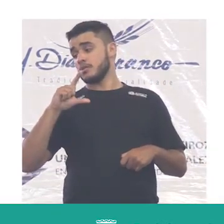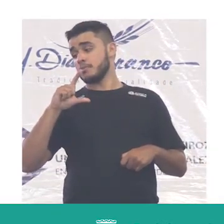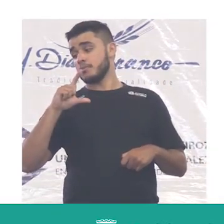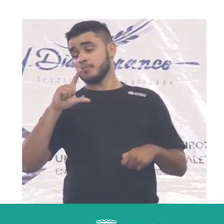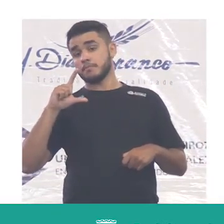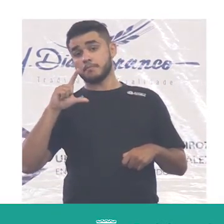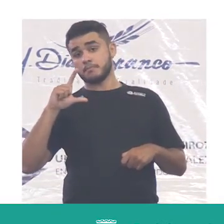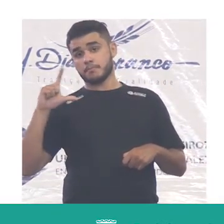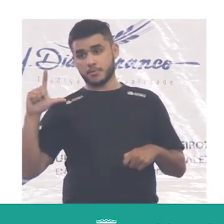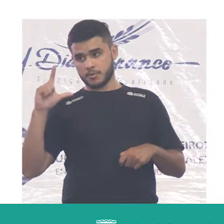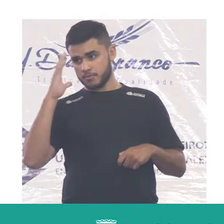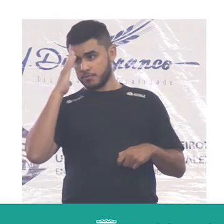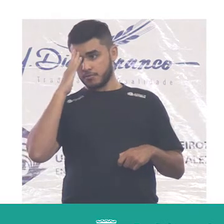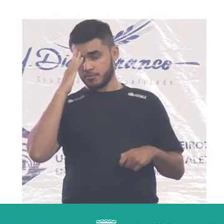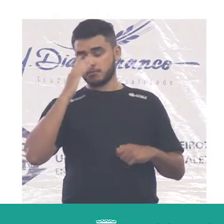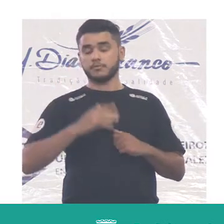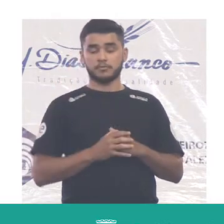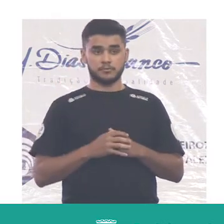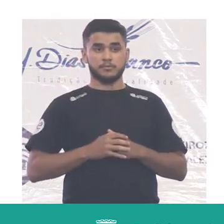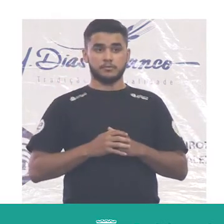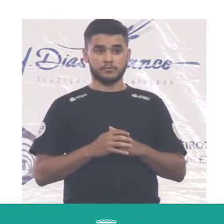300 ml de tinta.